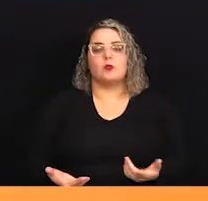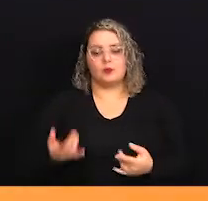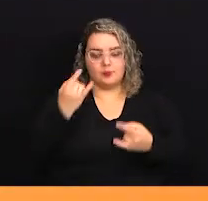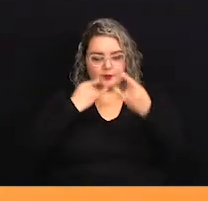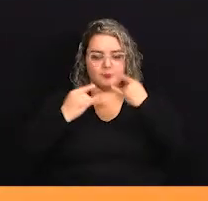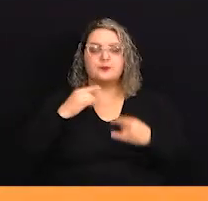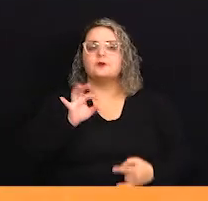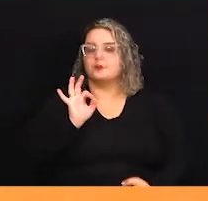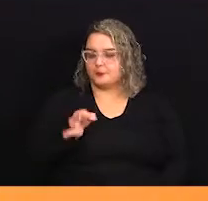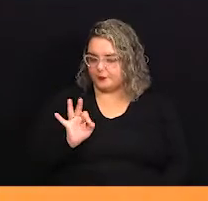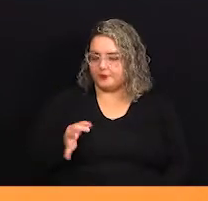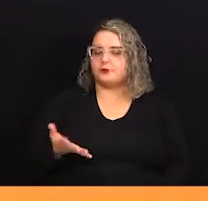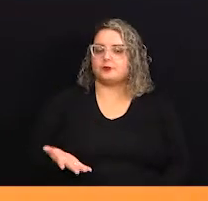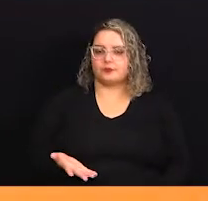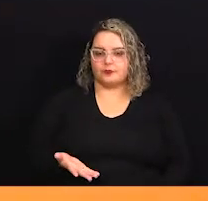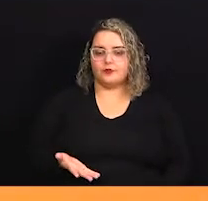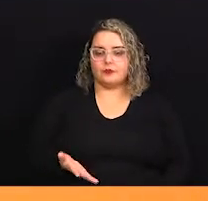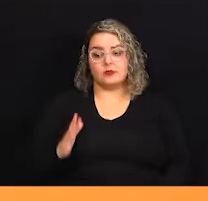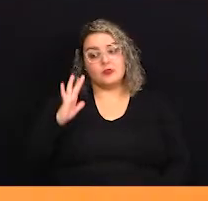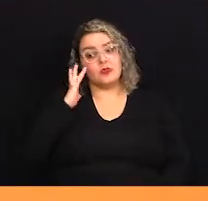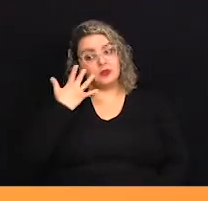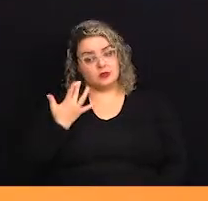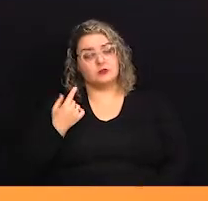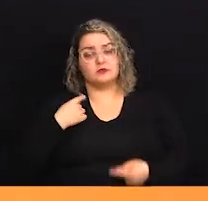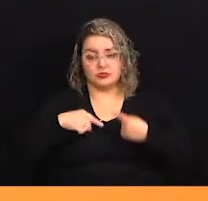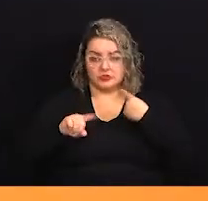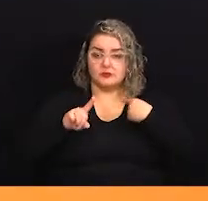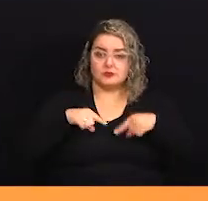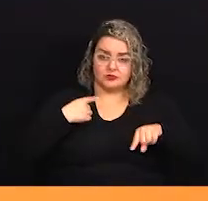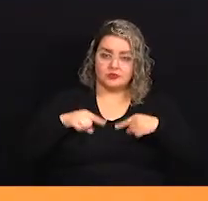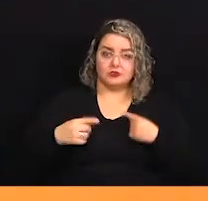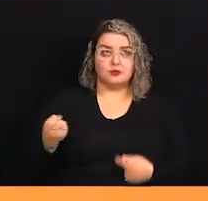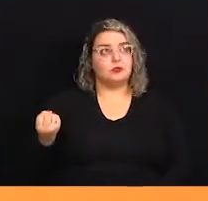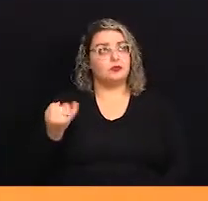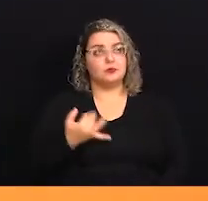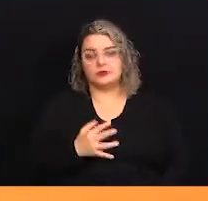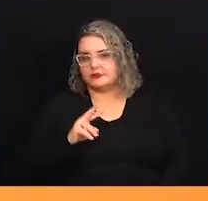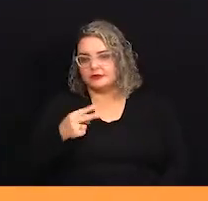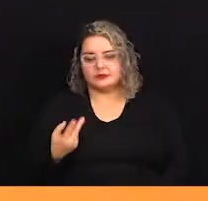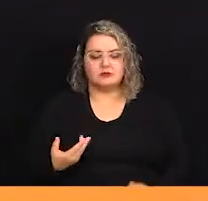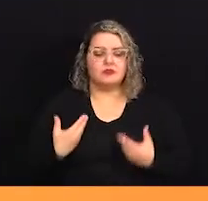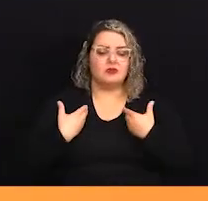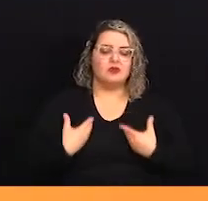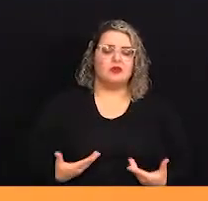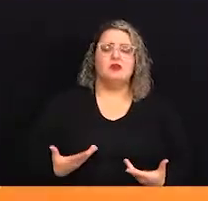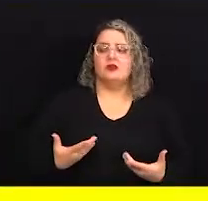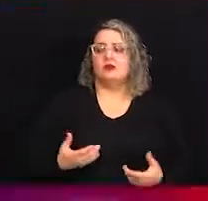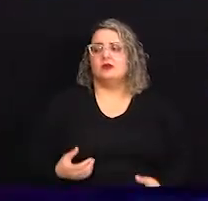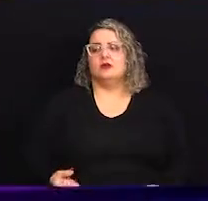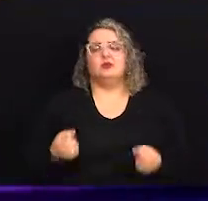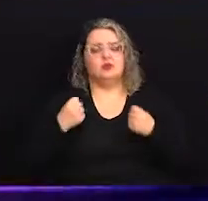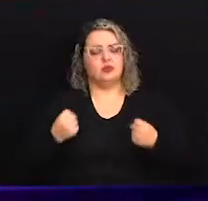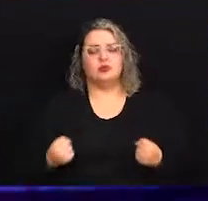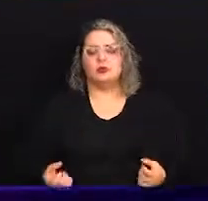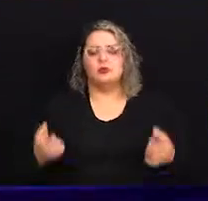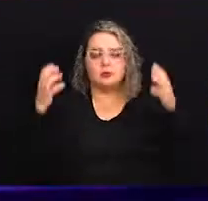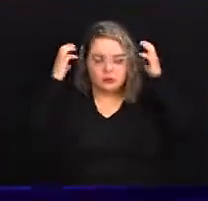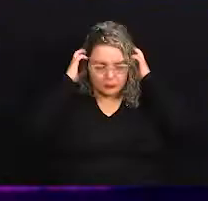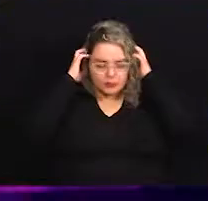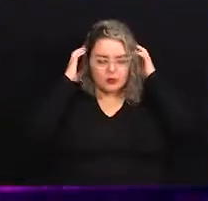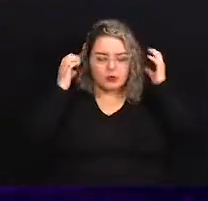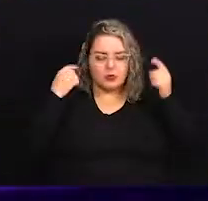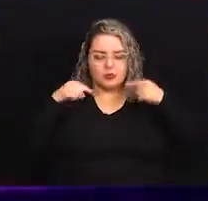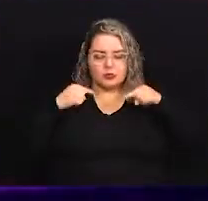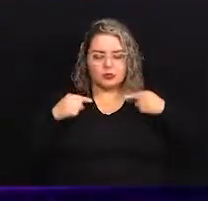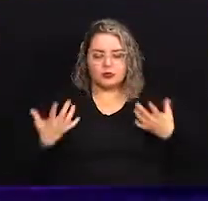fontes de inspiração, com certeza. E eu acho que a música acaba que... Quantas vezes você já não teve, você estava cansado, vai para academia, está cansado, você coloca uma